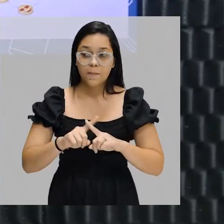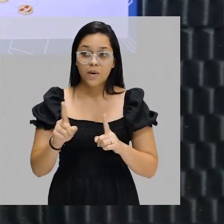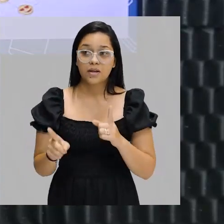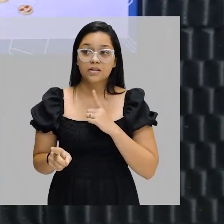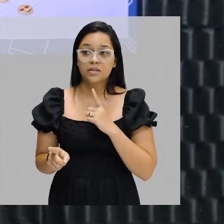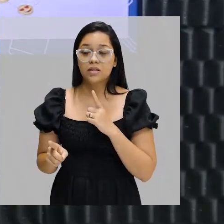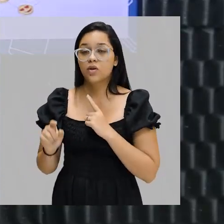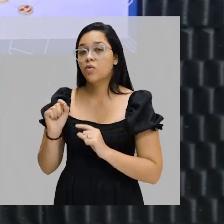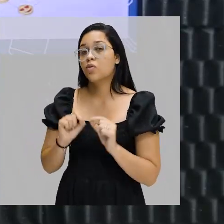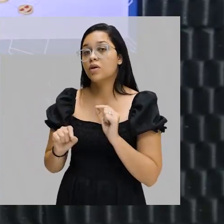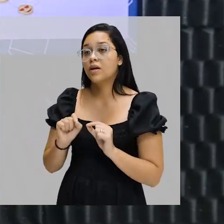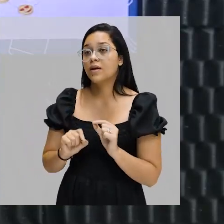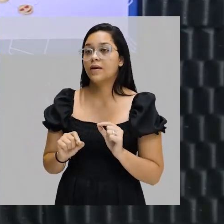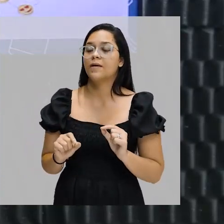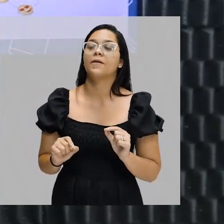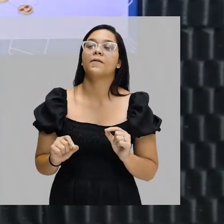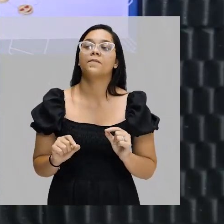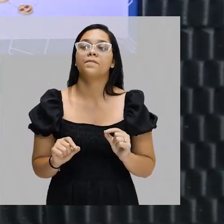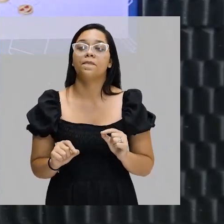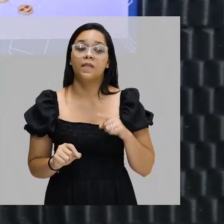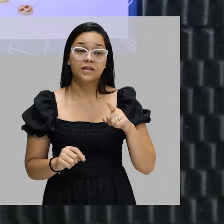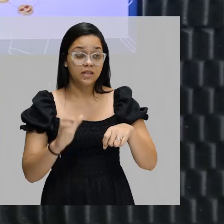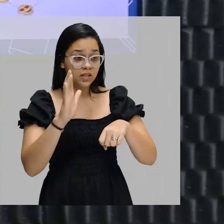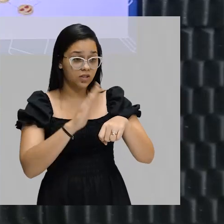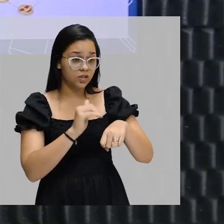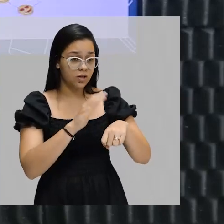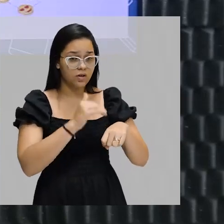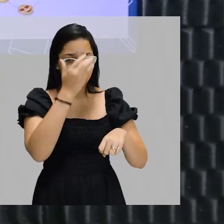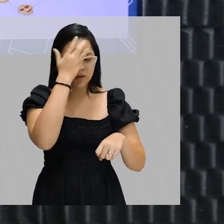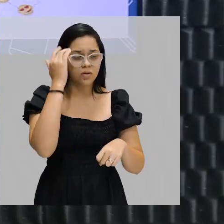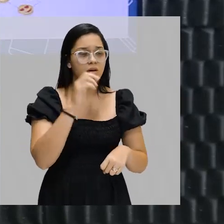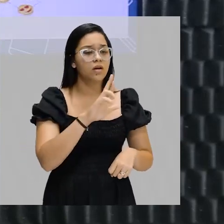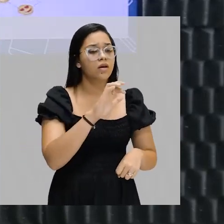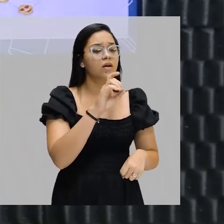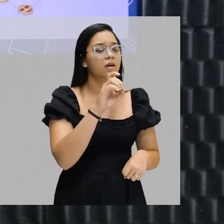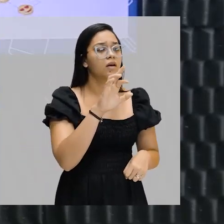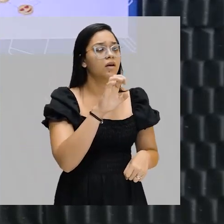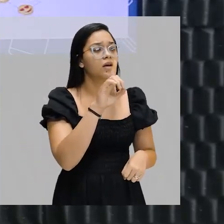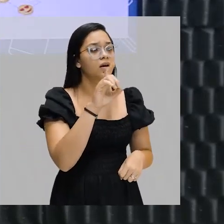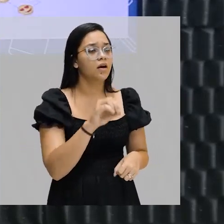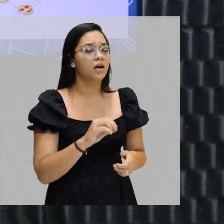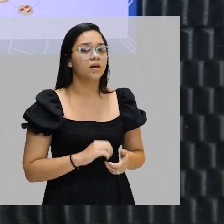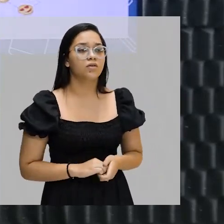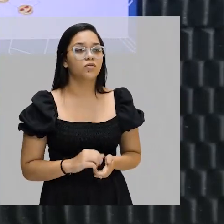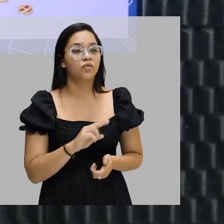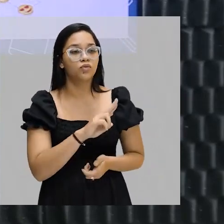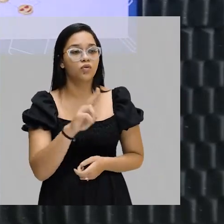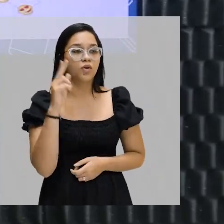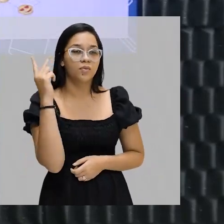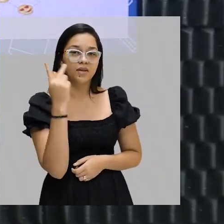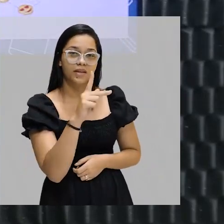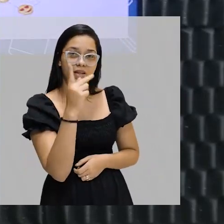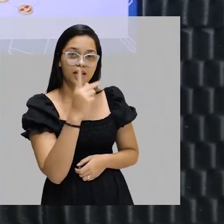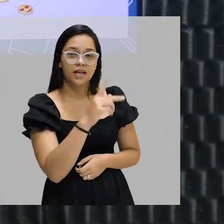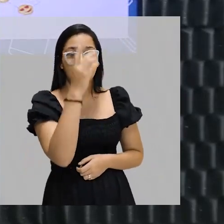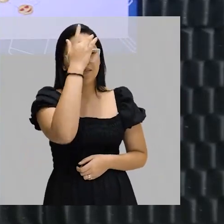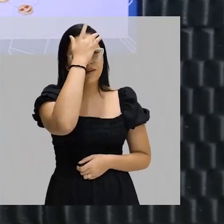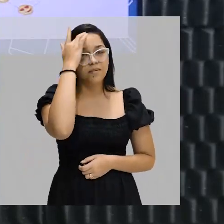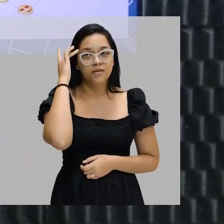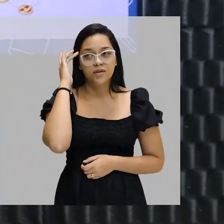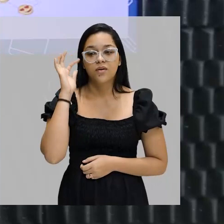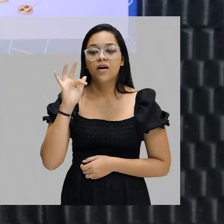tem o vocativo é presente você chama por alguém você pode dizer Ricardo chama pelo pela pessoa